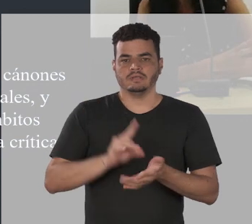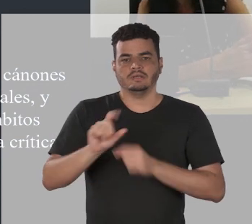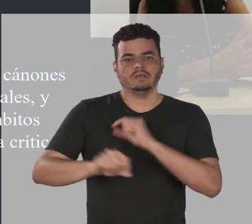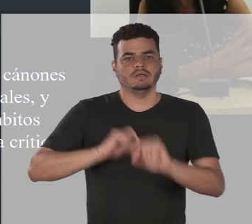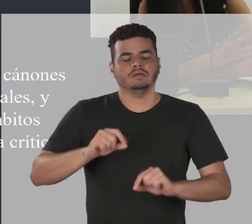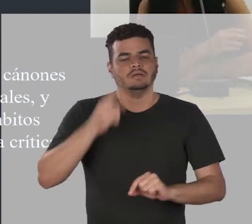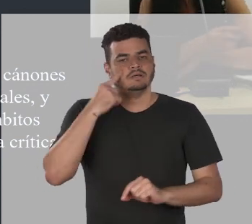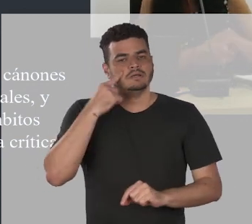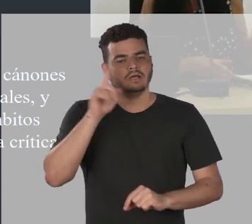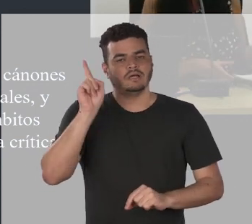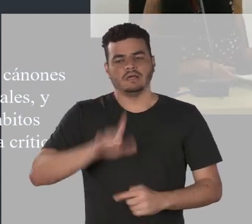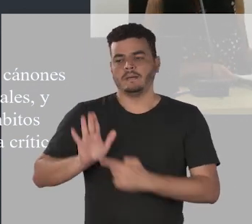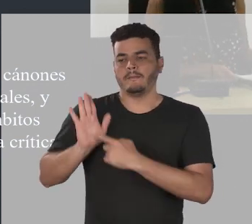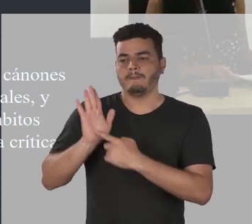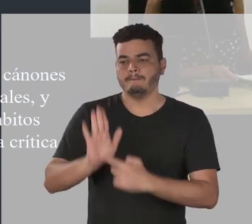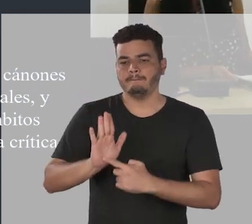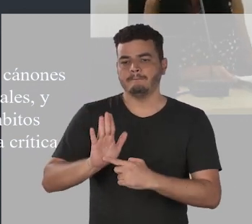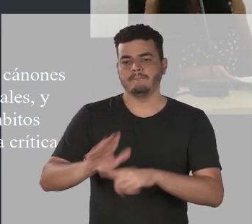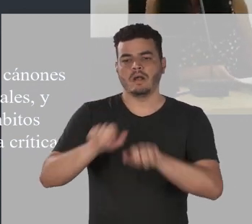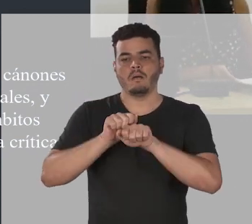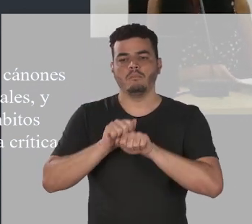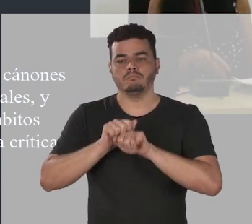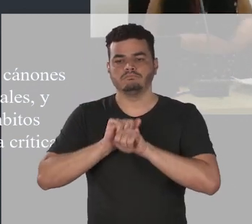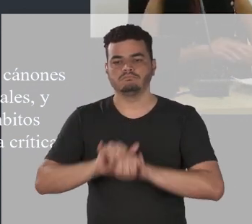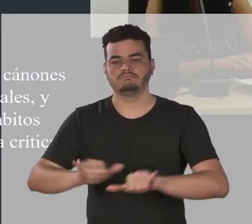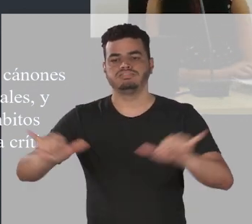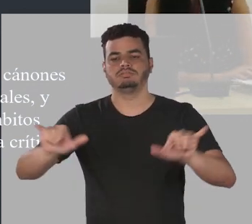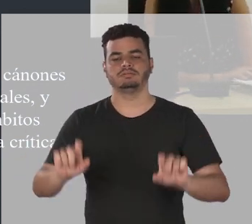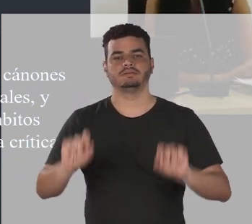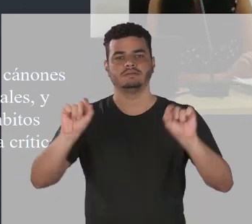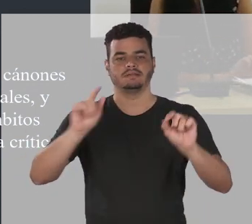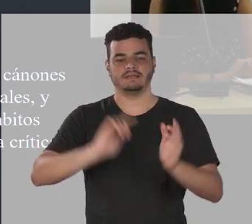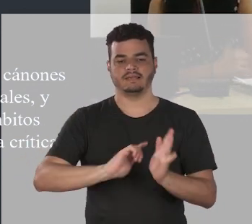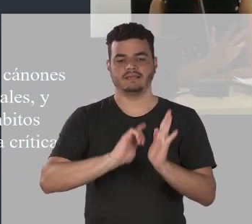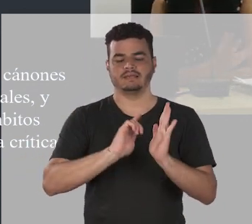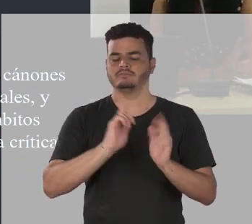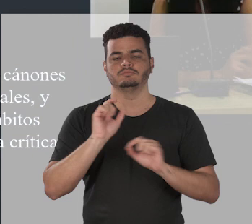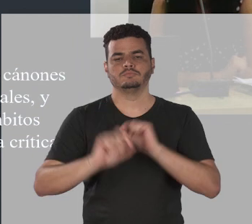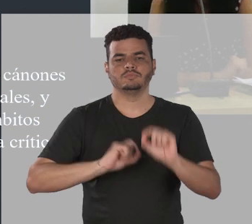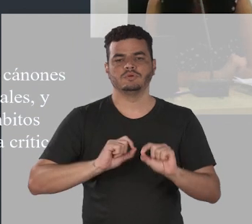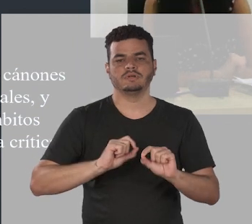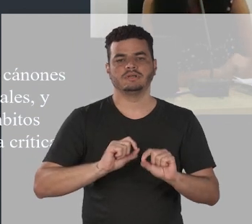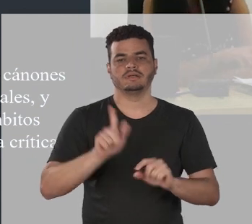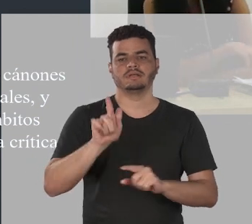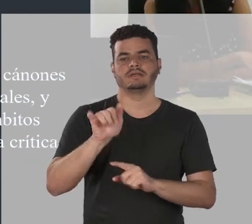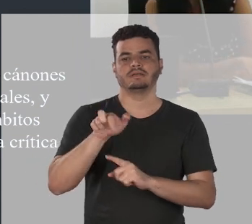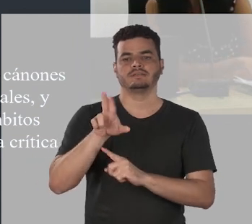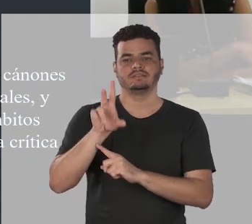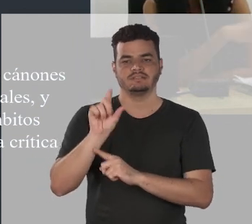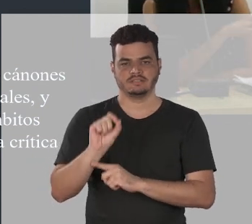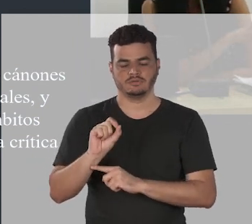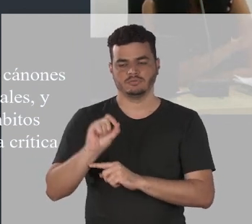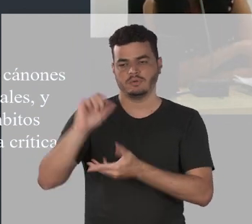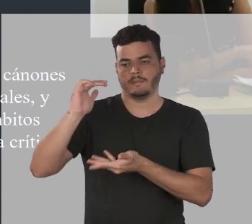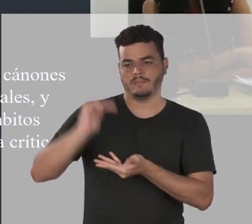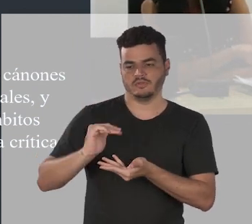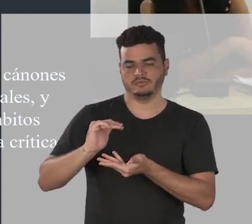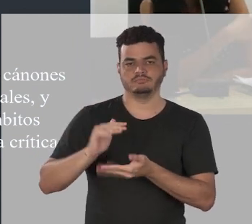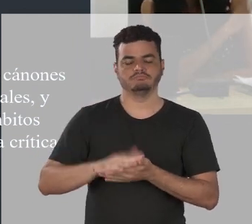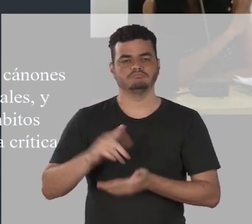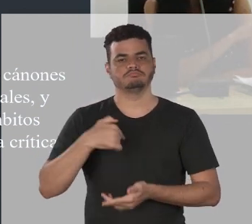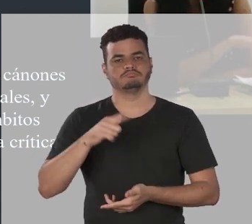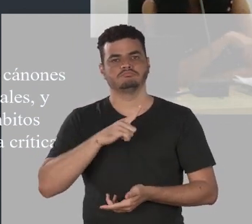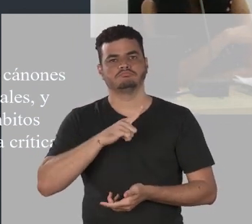isso. Vejamos, a representação mais alargada, mais conhecida, é justamente a de gênero menor, né? Dessas